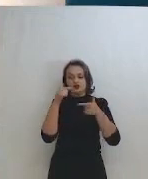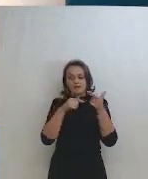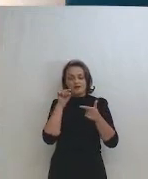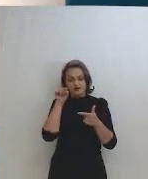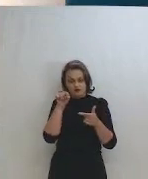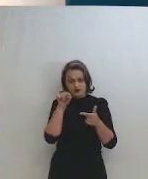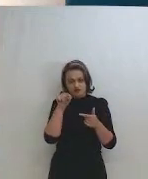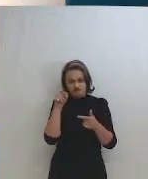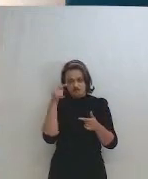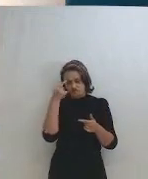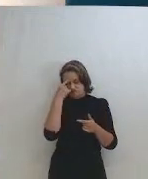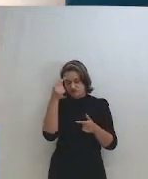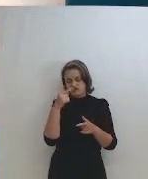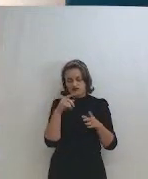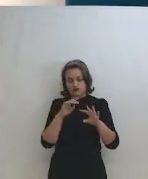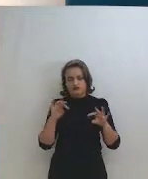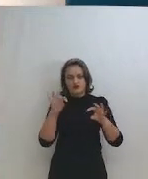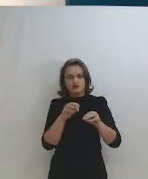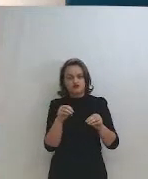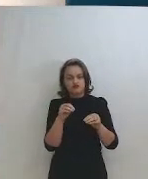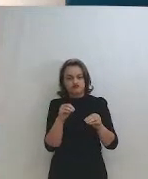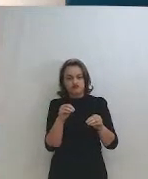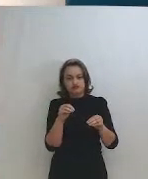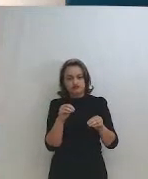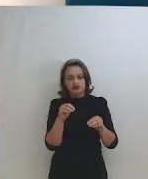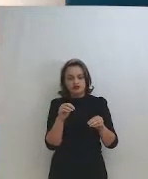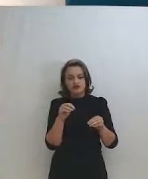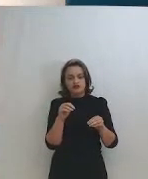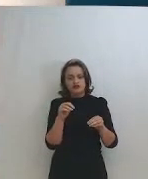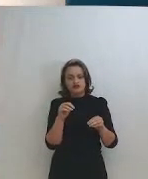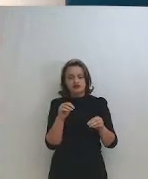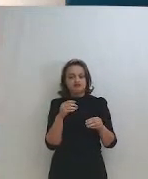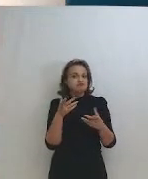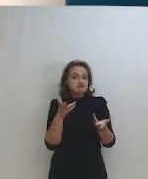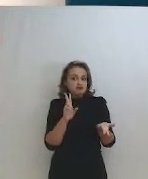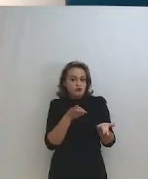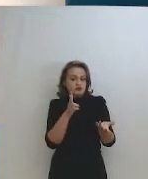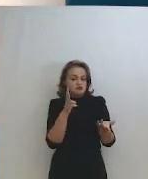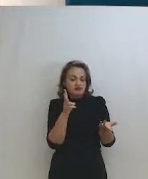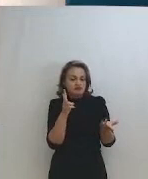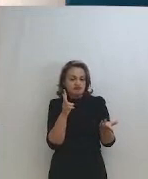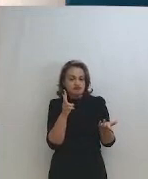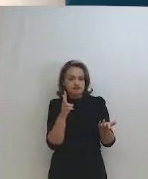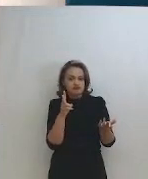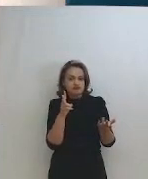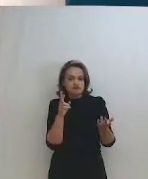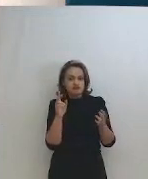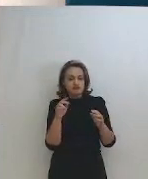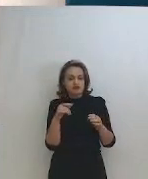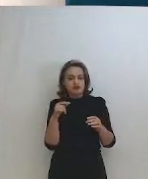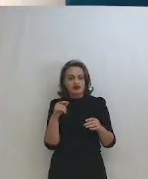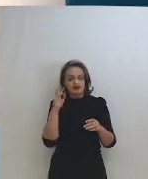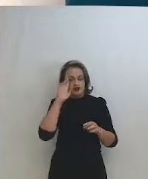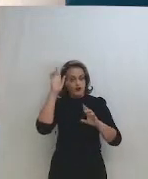dispositivo, a este instrumento, nada mais que constitui mera falácia perante a autoridade coatora de primeiro